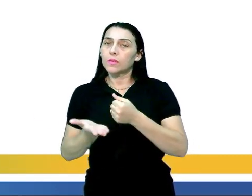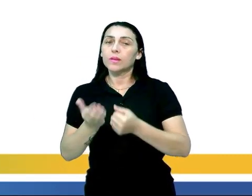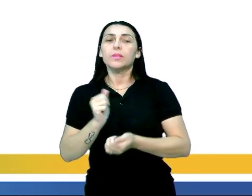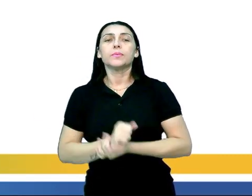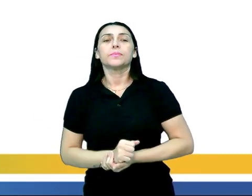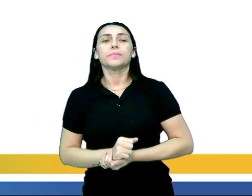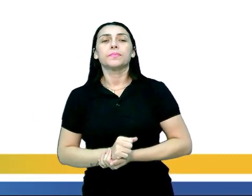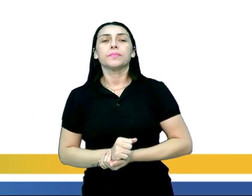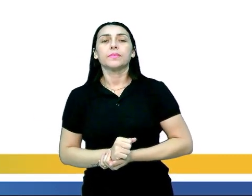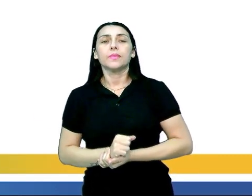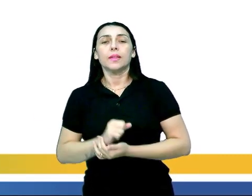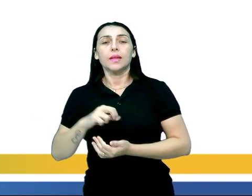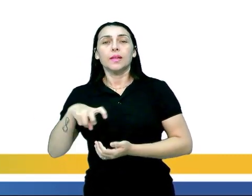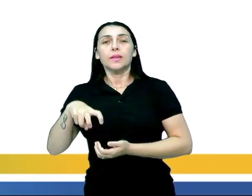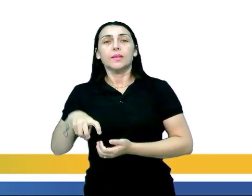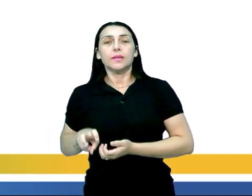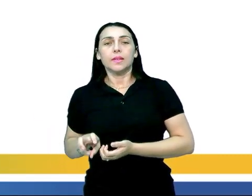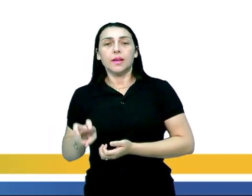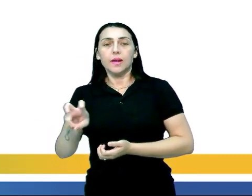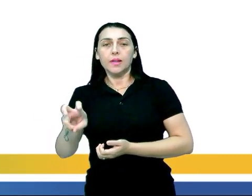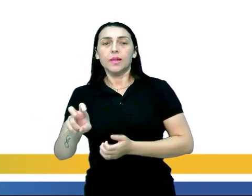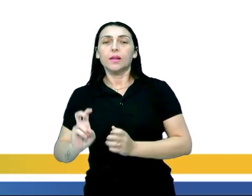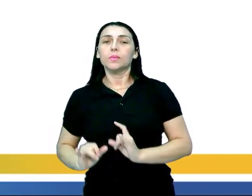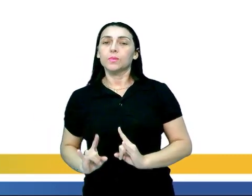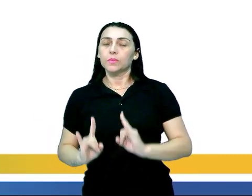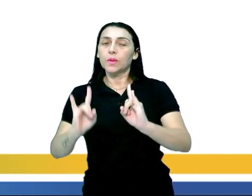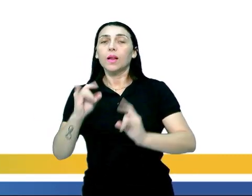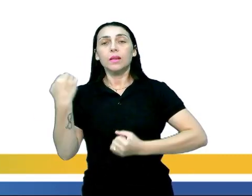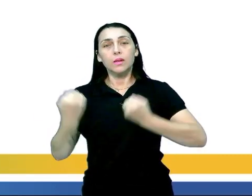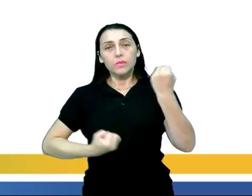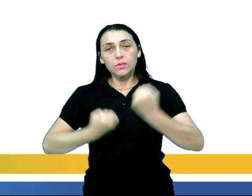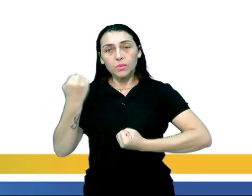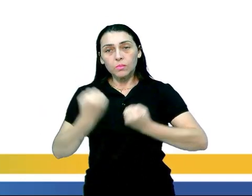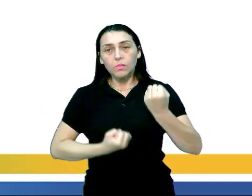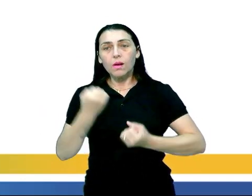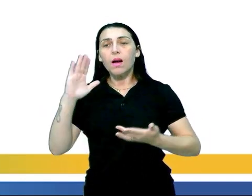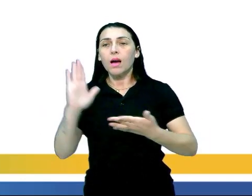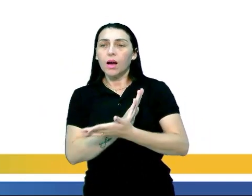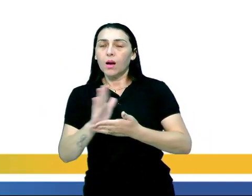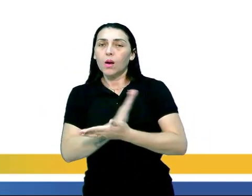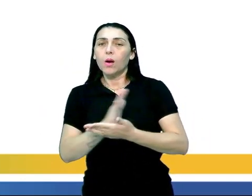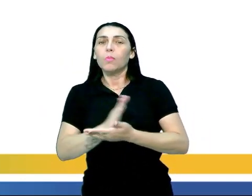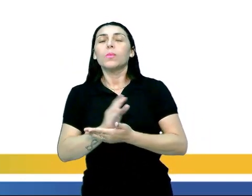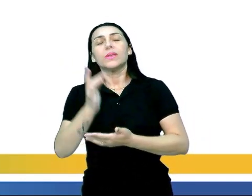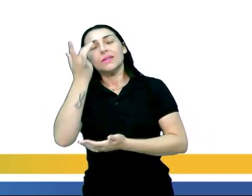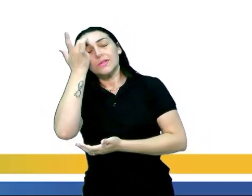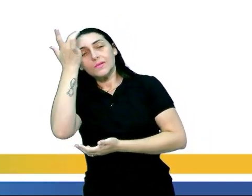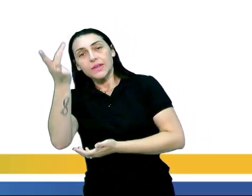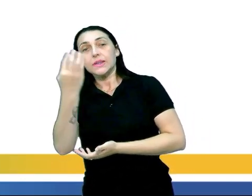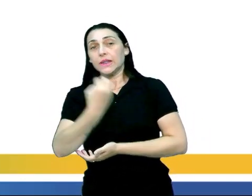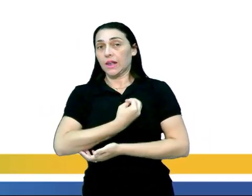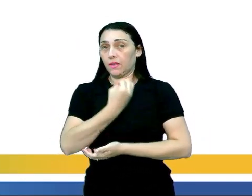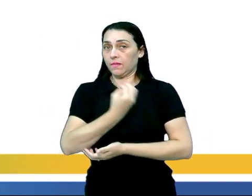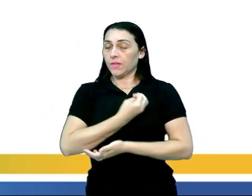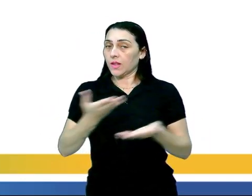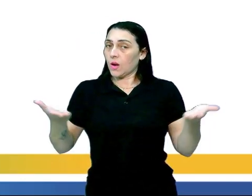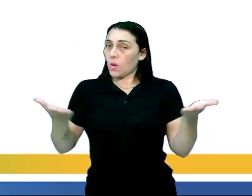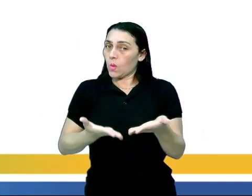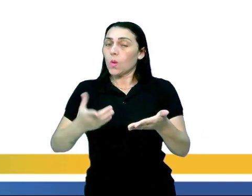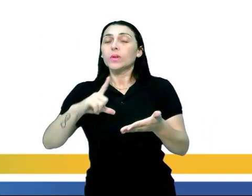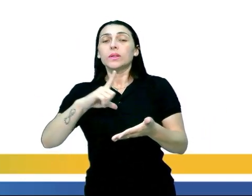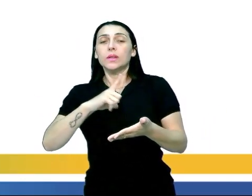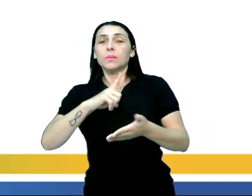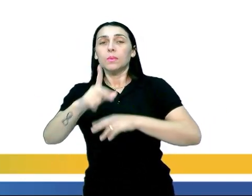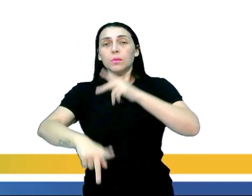dilemas. Escada rolante, elevador e automóvel. Essas são algumas das facilidades que a vida moderna proporciona para